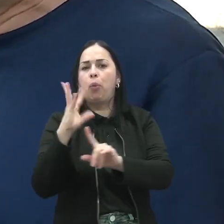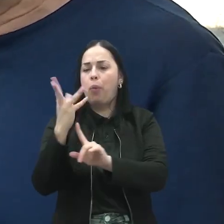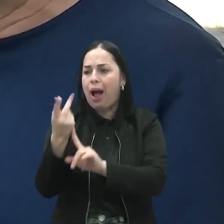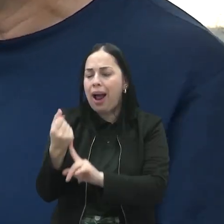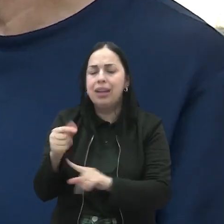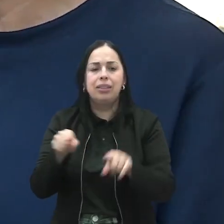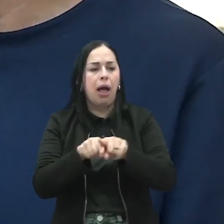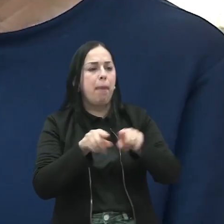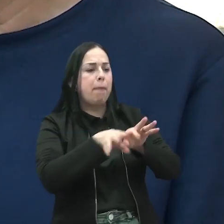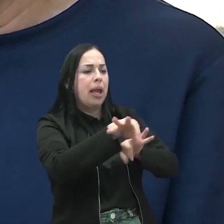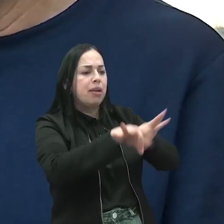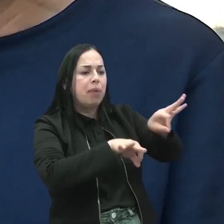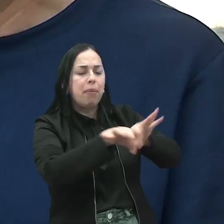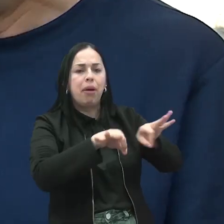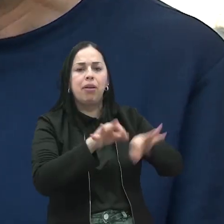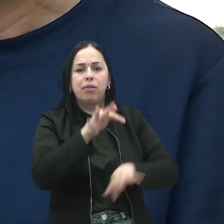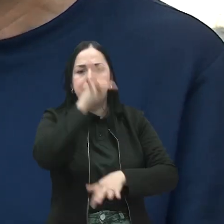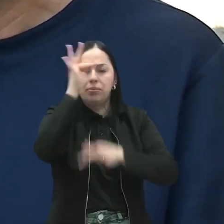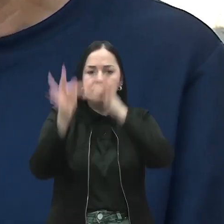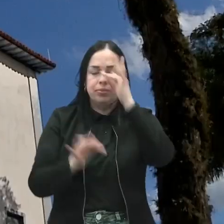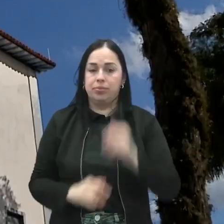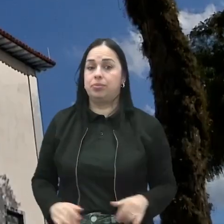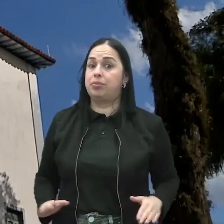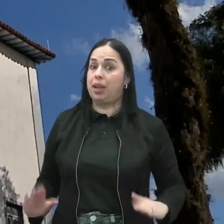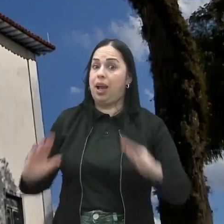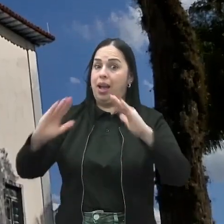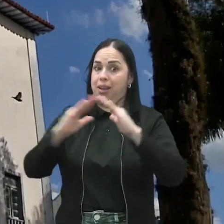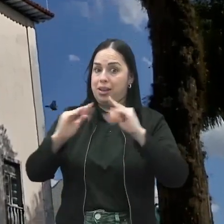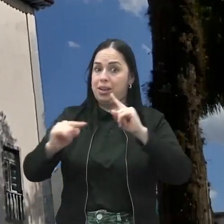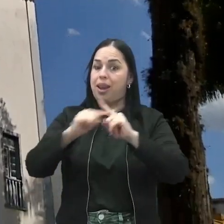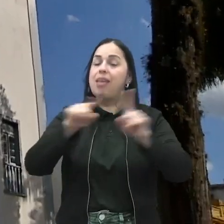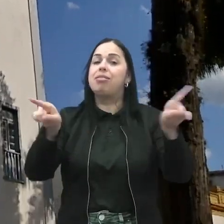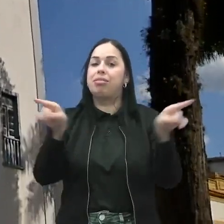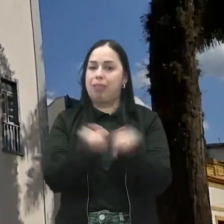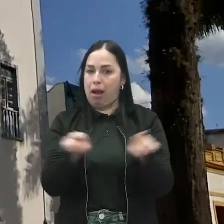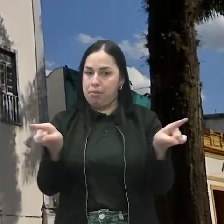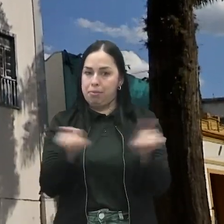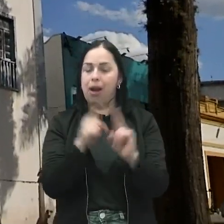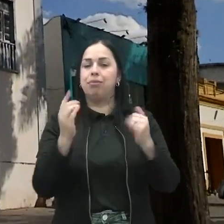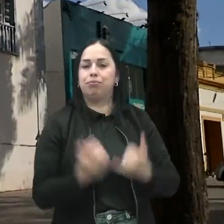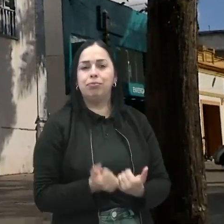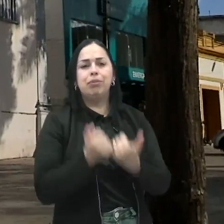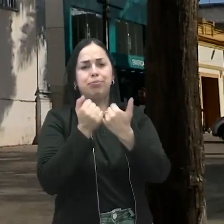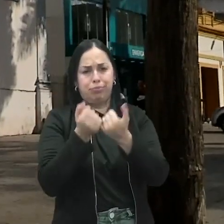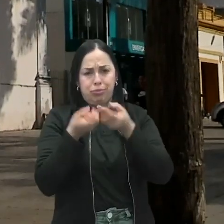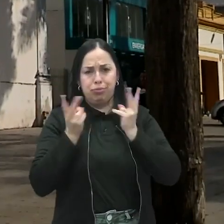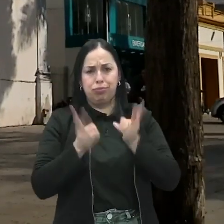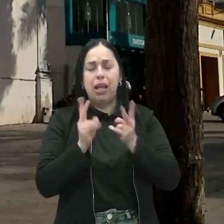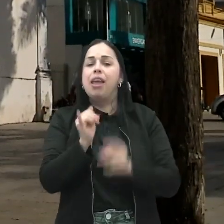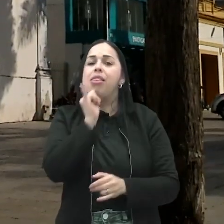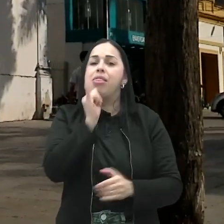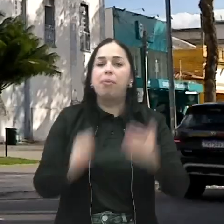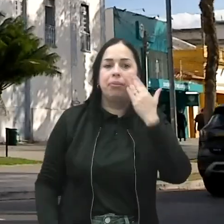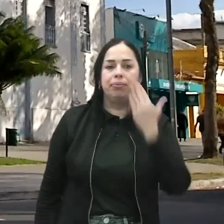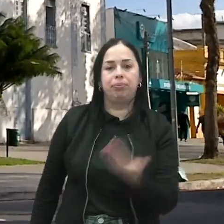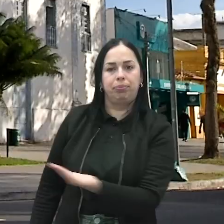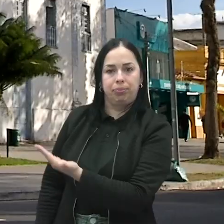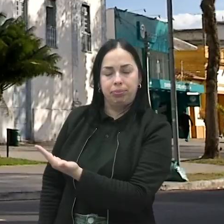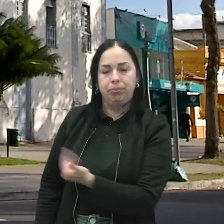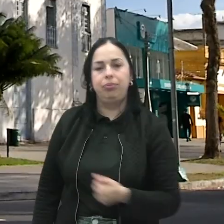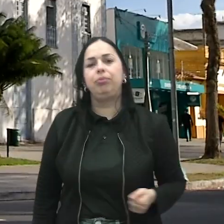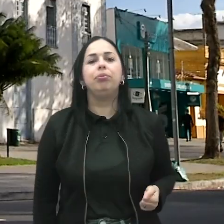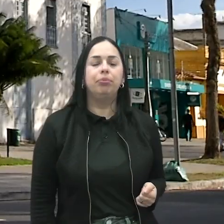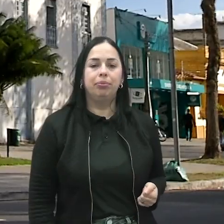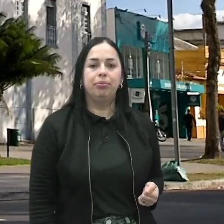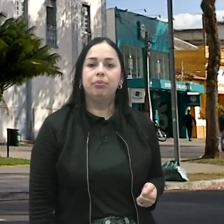Rino Leve, os jardins do Buller Marques, né? Templos religiosos também são patrimônios preservados. É o caso